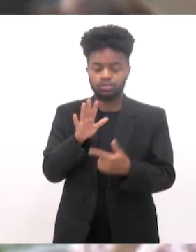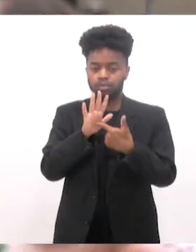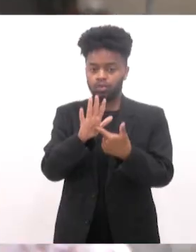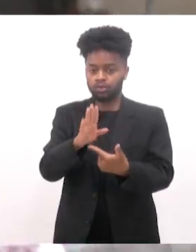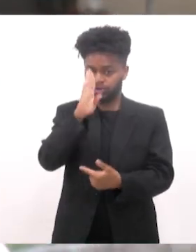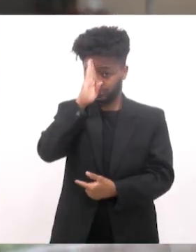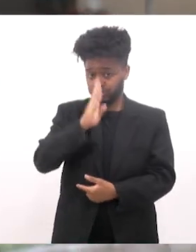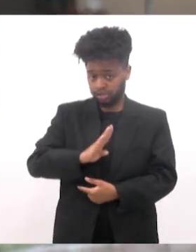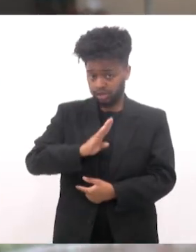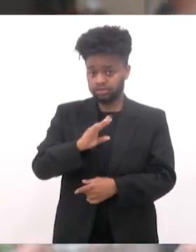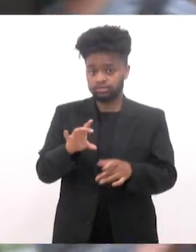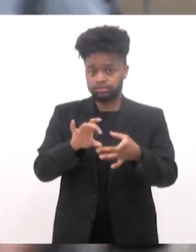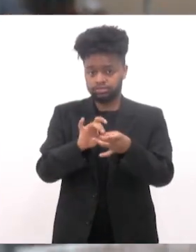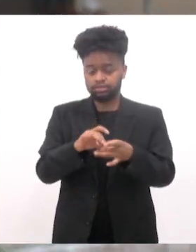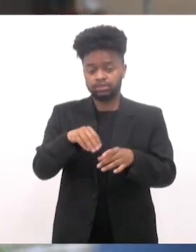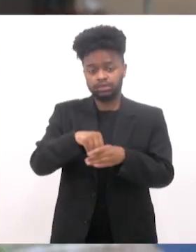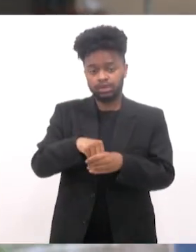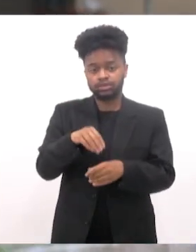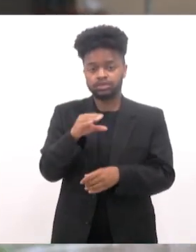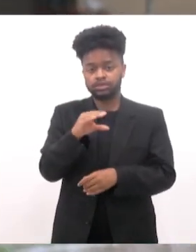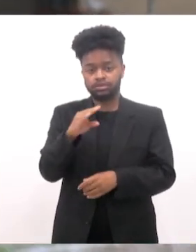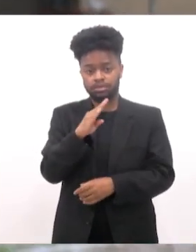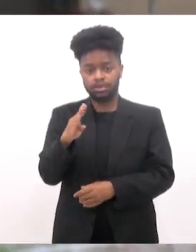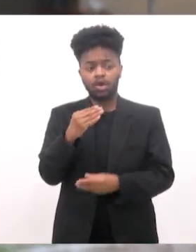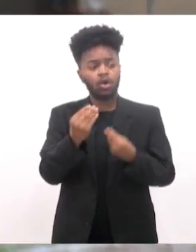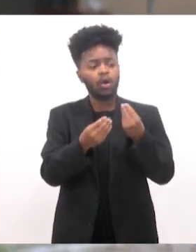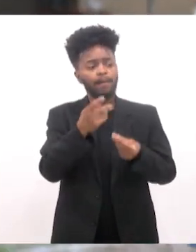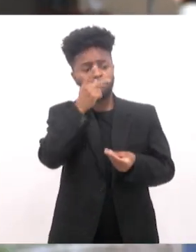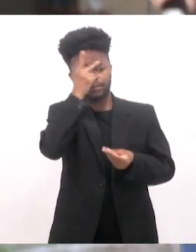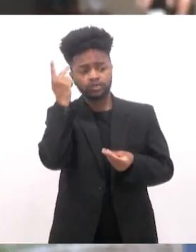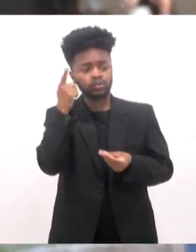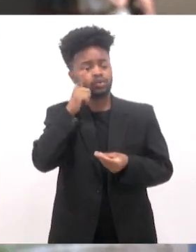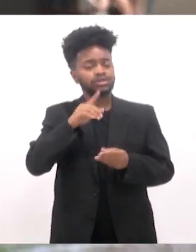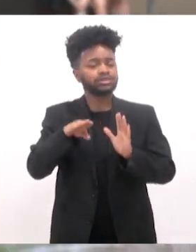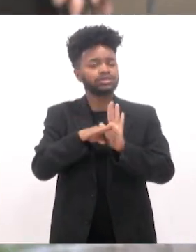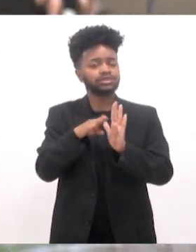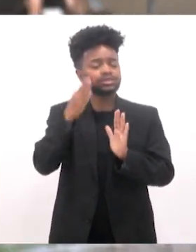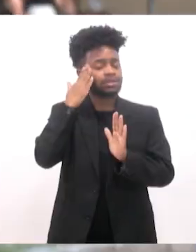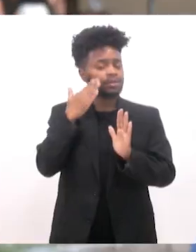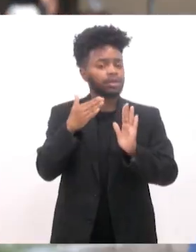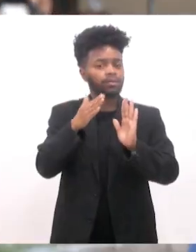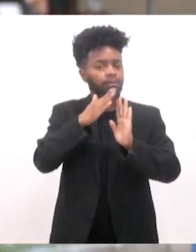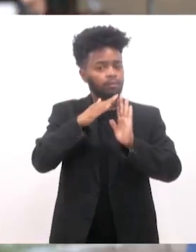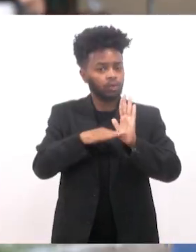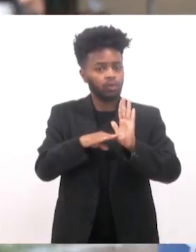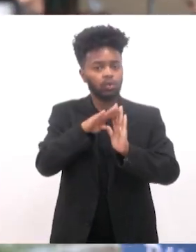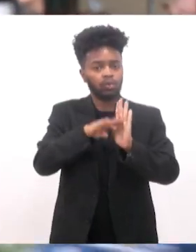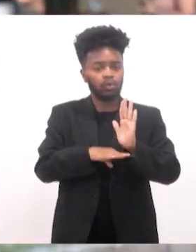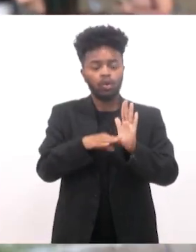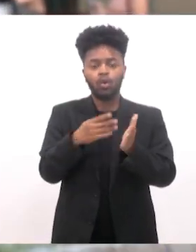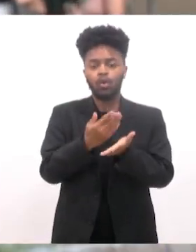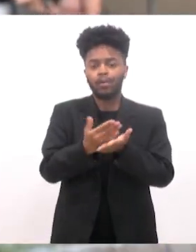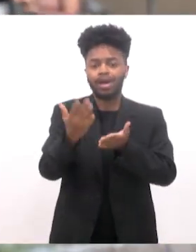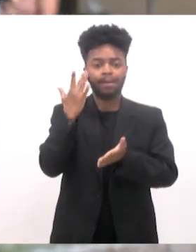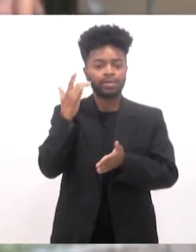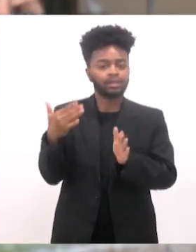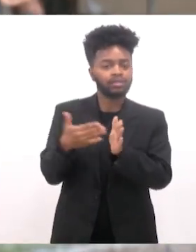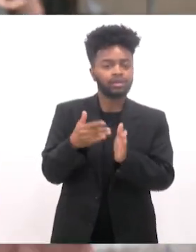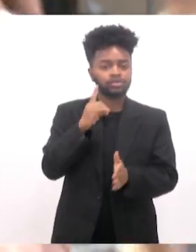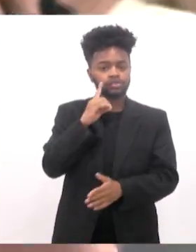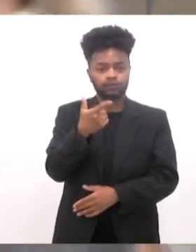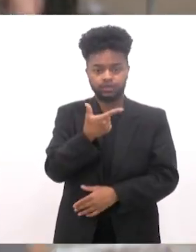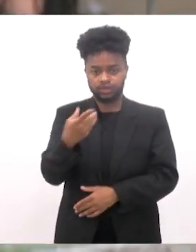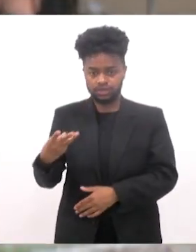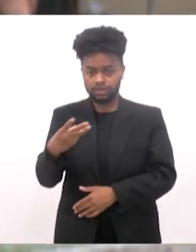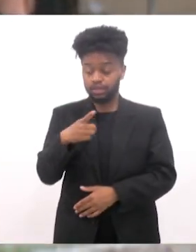dentro do festival também no CCBB. E como que o público pode conferir toda essa programação que começa amanhã, vai até o dia 23 de novembro? Nossa programação